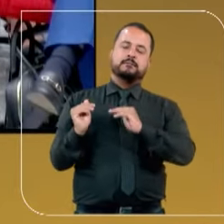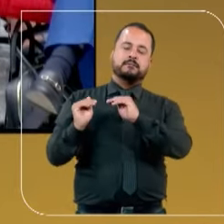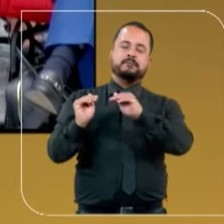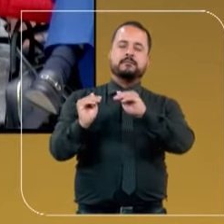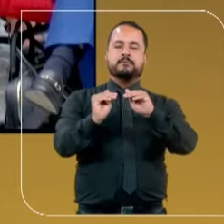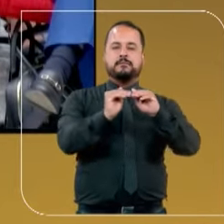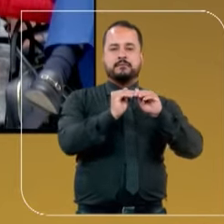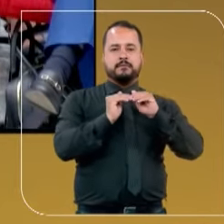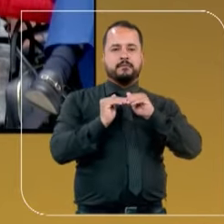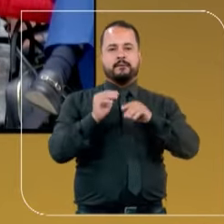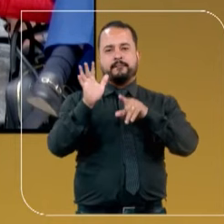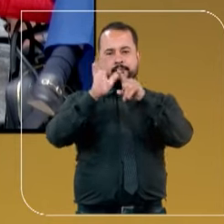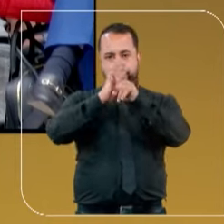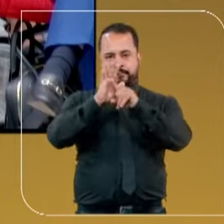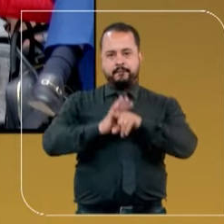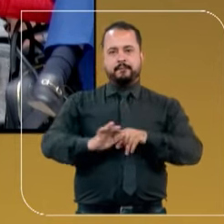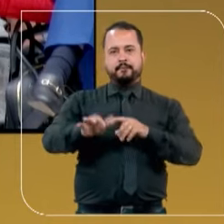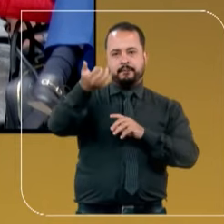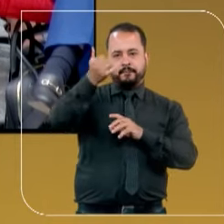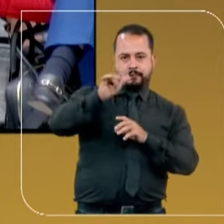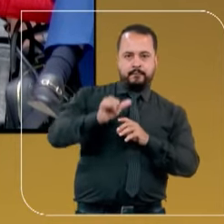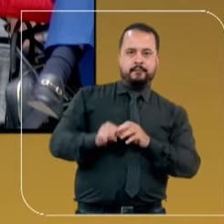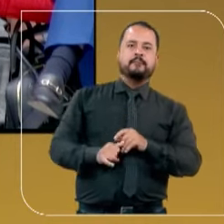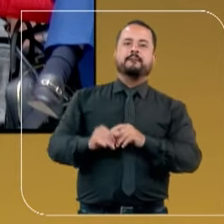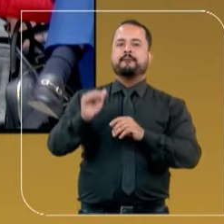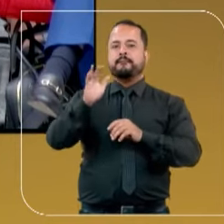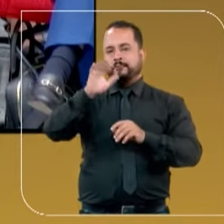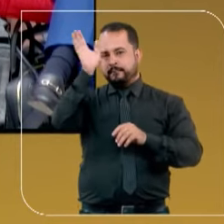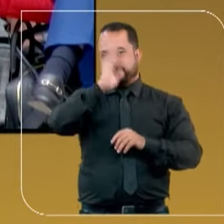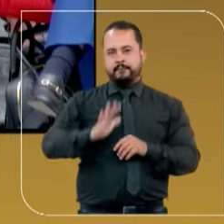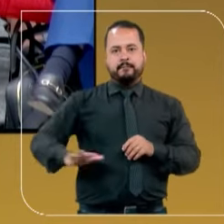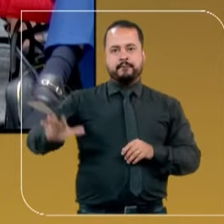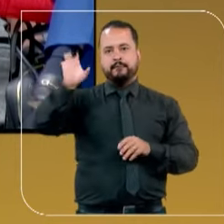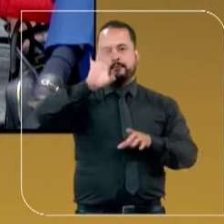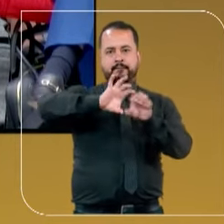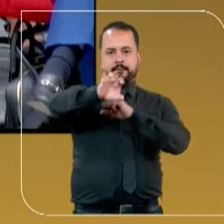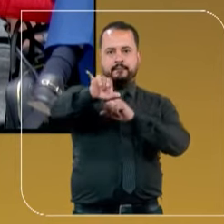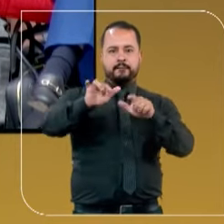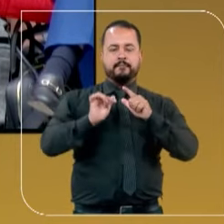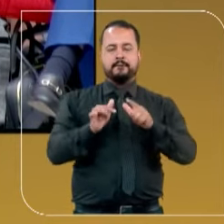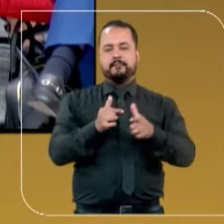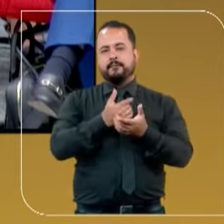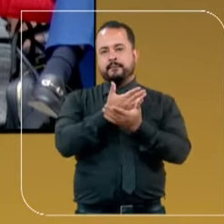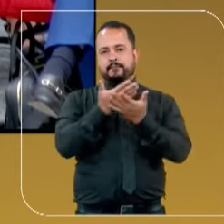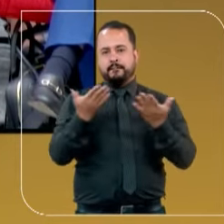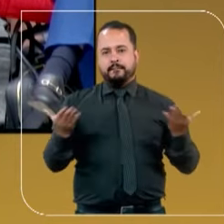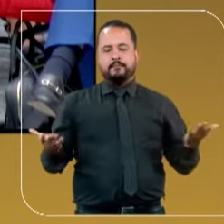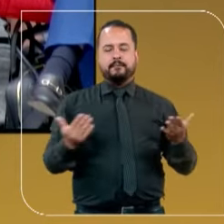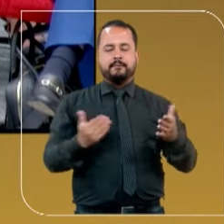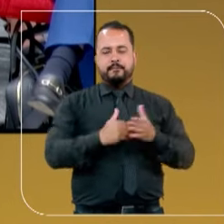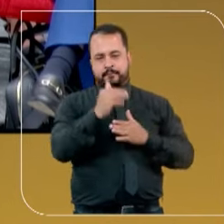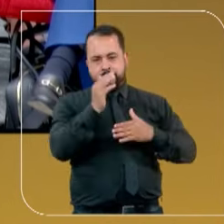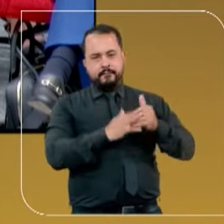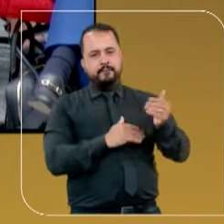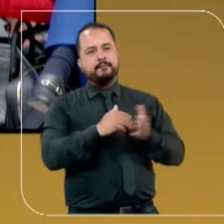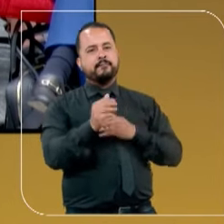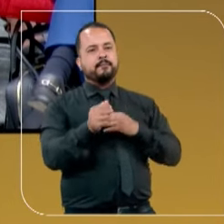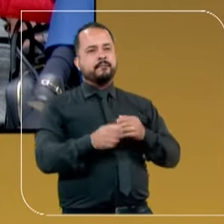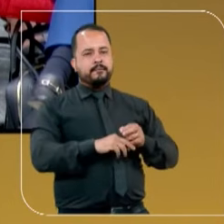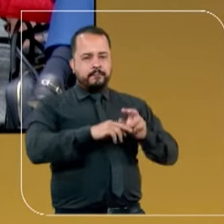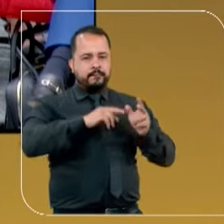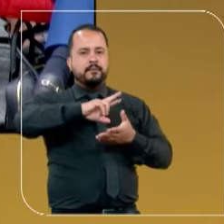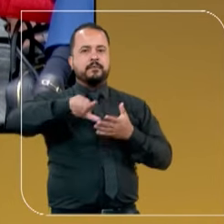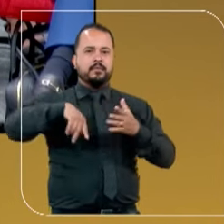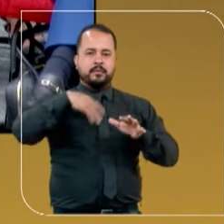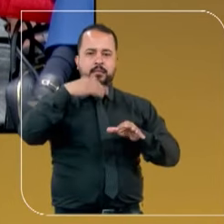e fiscalizar em âmbito nacional a formação e o aperfeiçoamento dos juízes para que a justiça